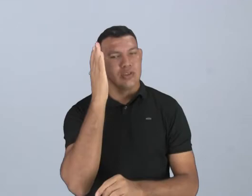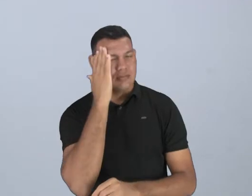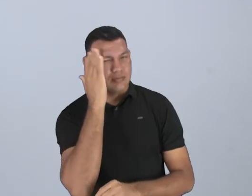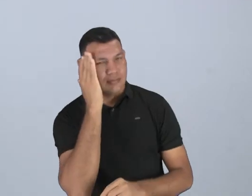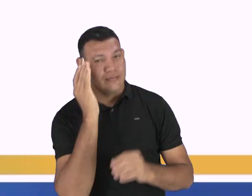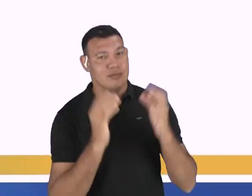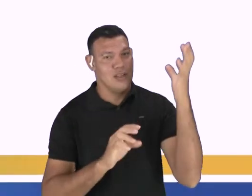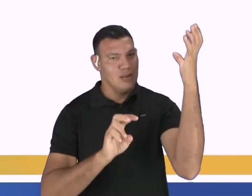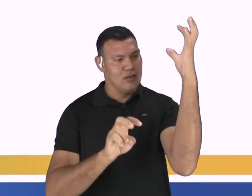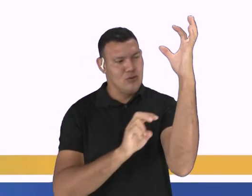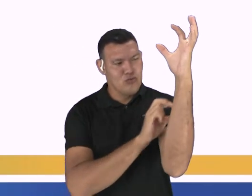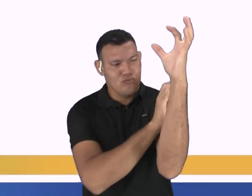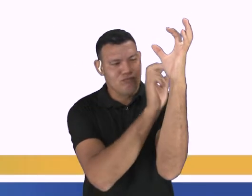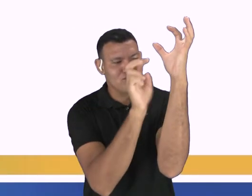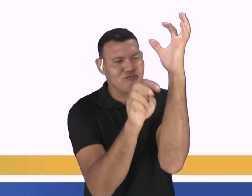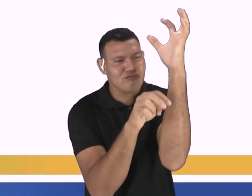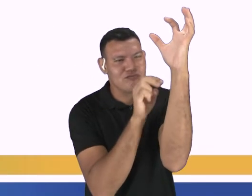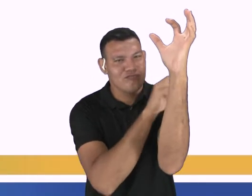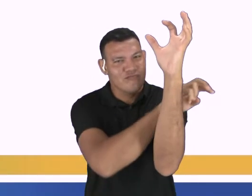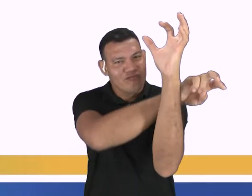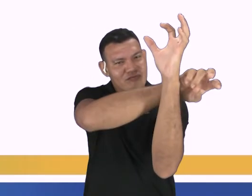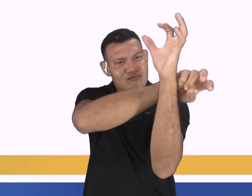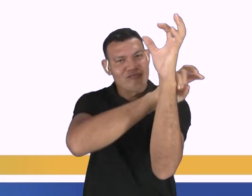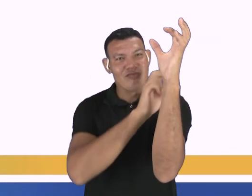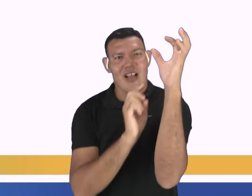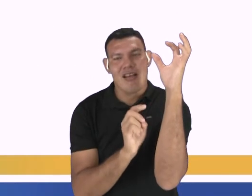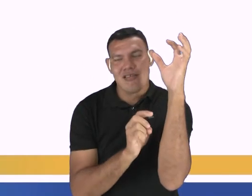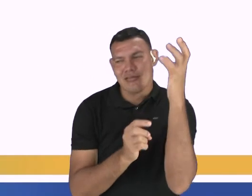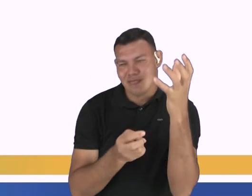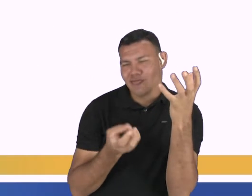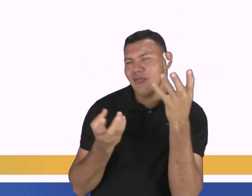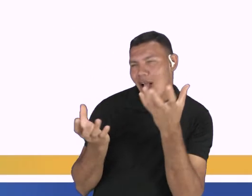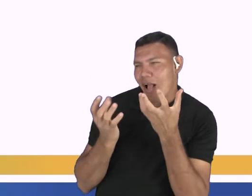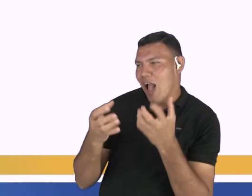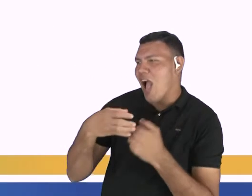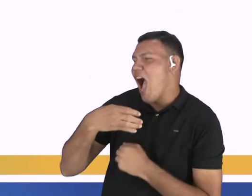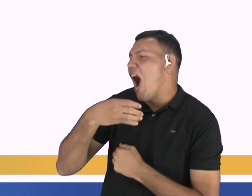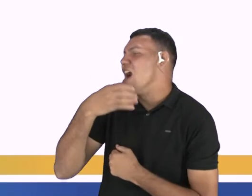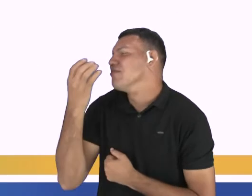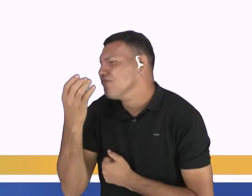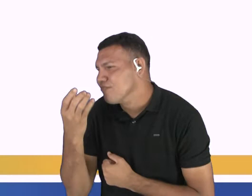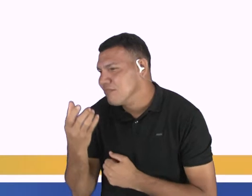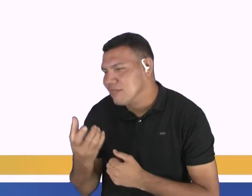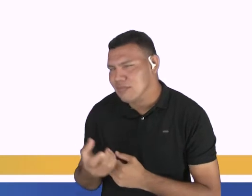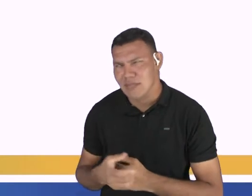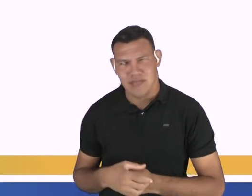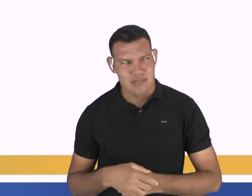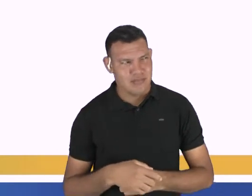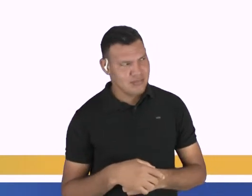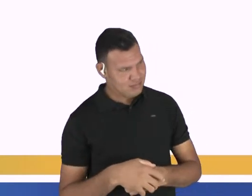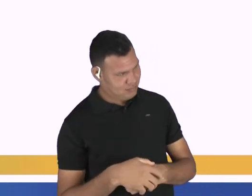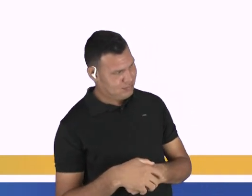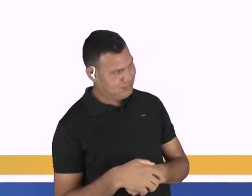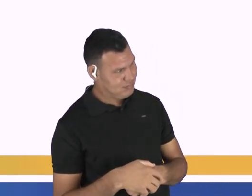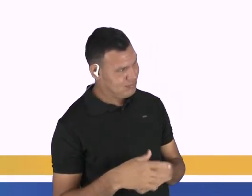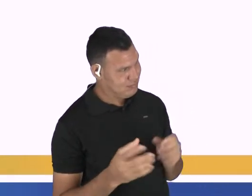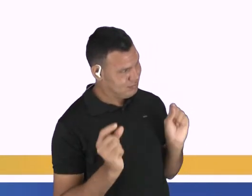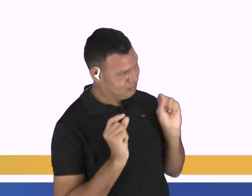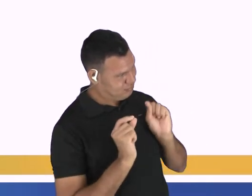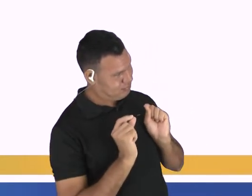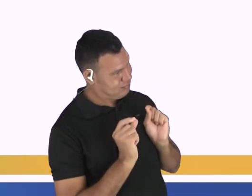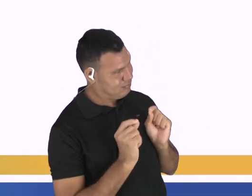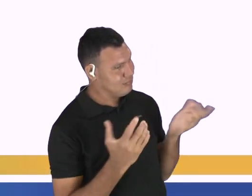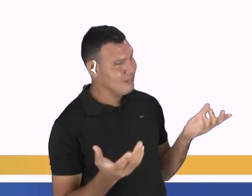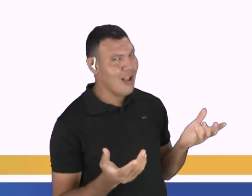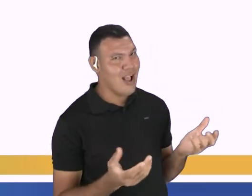assim o diálogo: dê uma mordida e ofereça o resto para Adão. Aí vem aí a onomatopeia